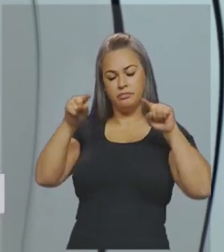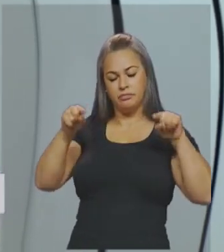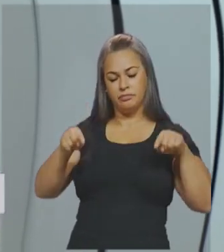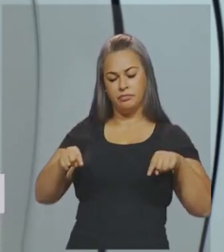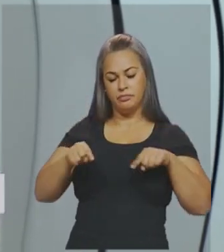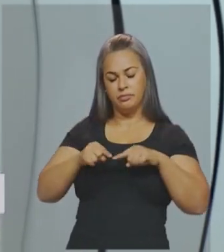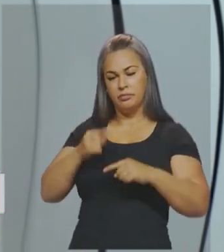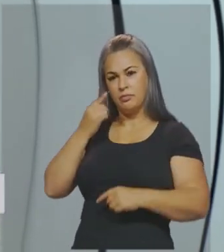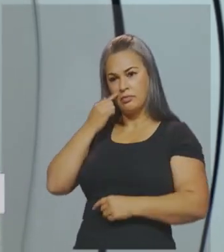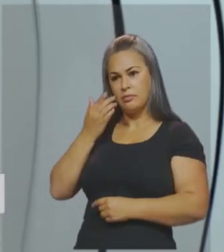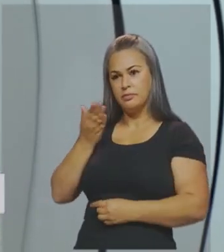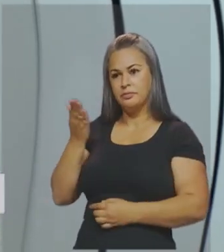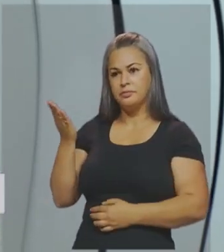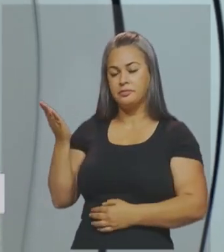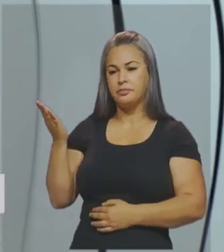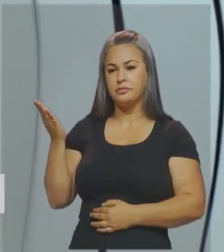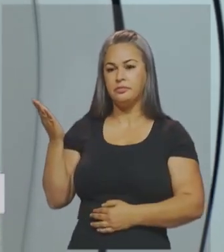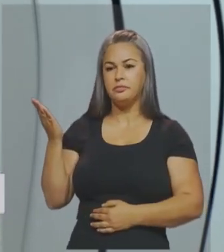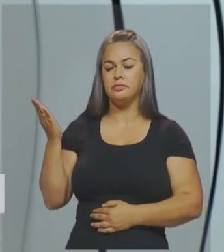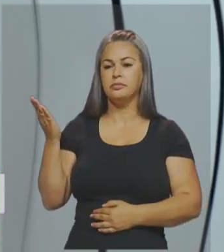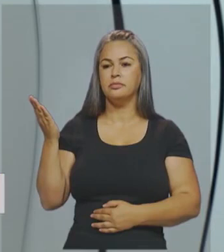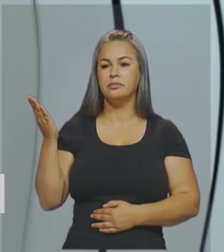posicional,